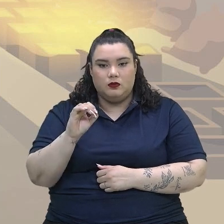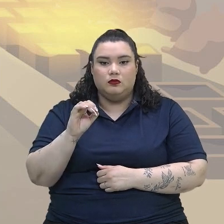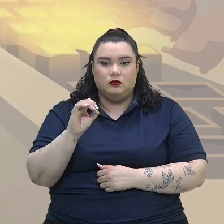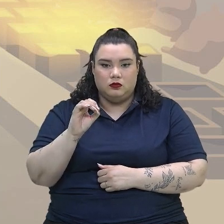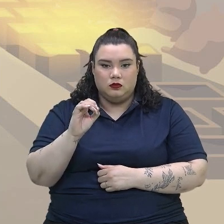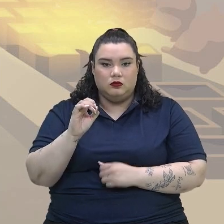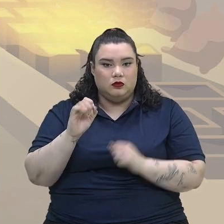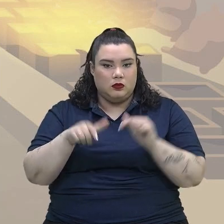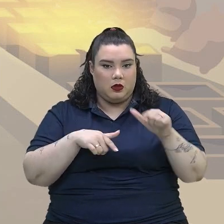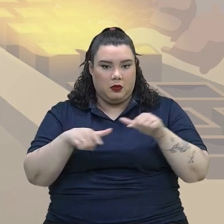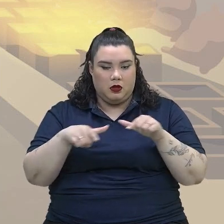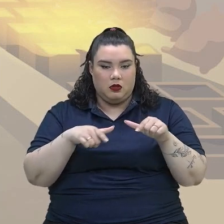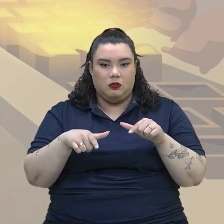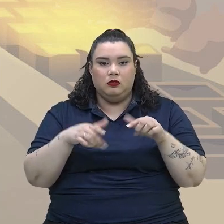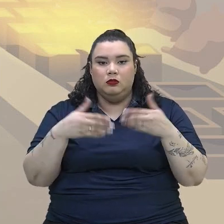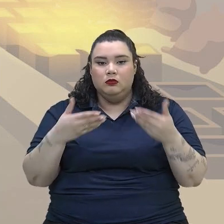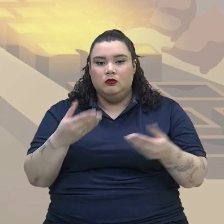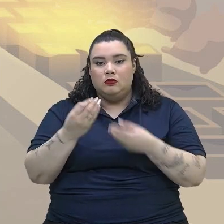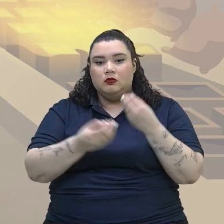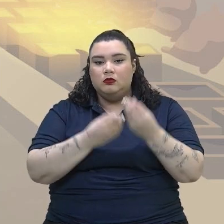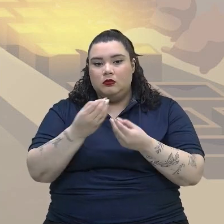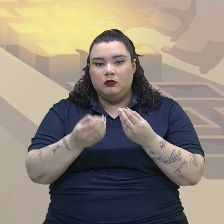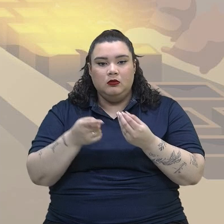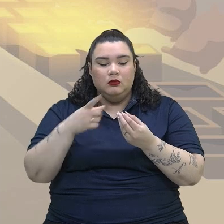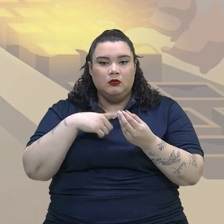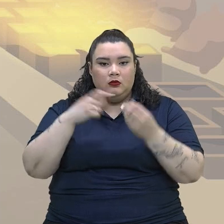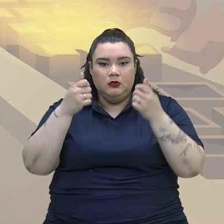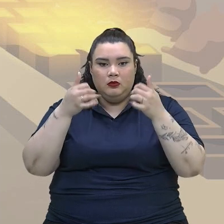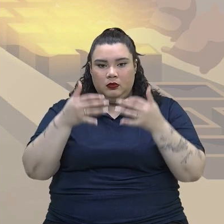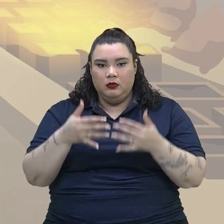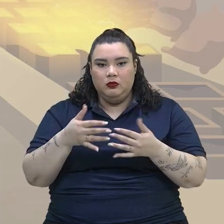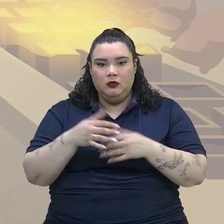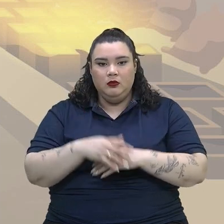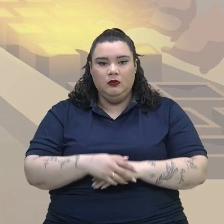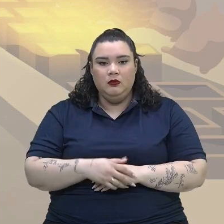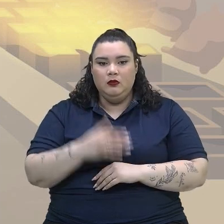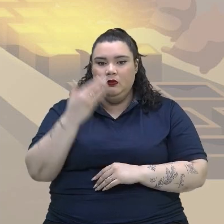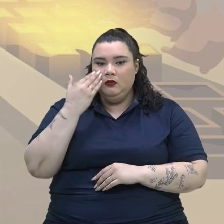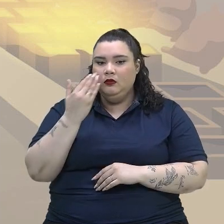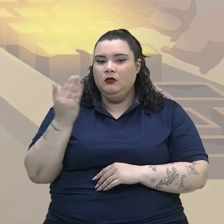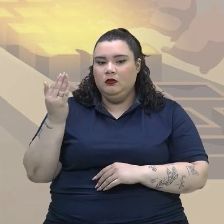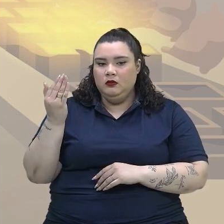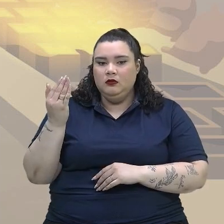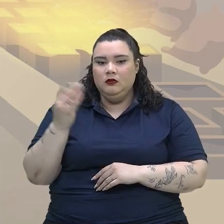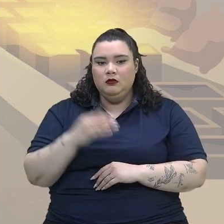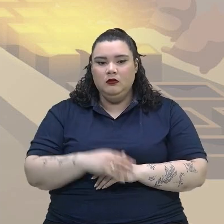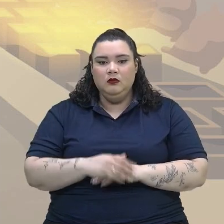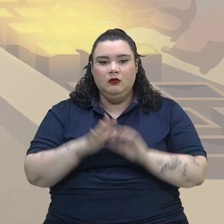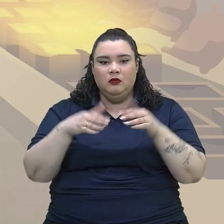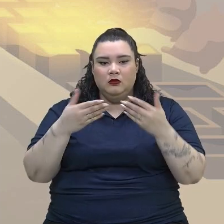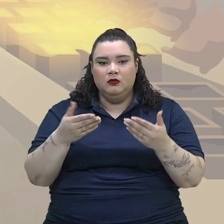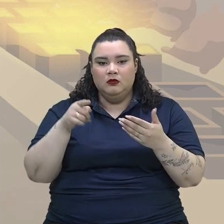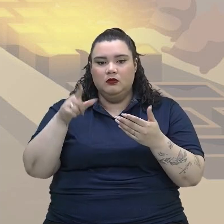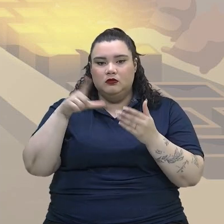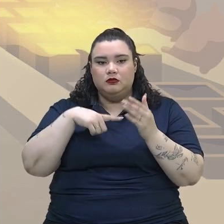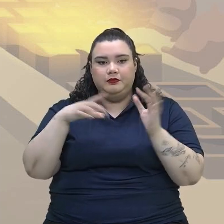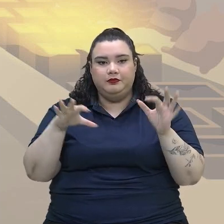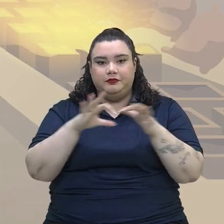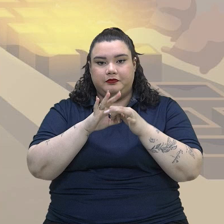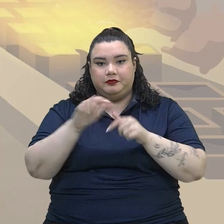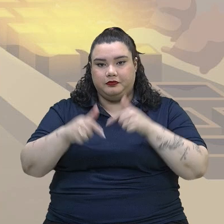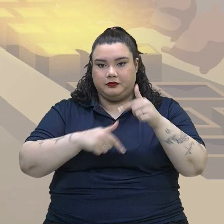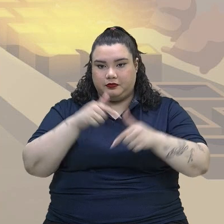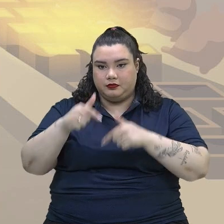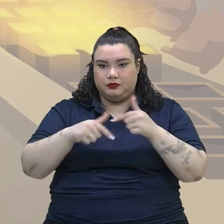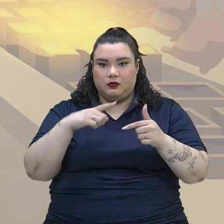aliena o trabalhador. Então como é que ele vai trabalhar essa questão? Vamos lá? Vejam aí. Segundo ele, a alienação do trabalhador